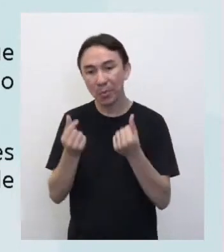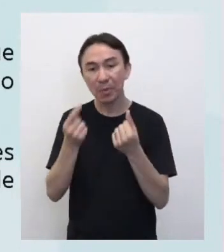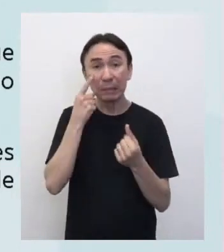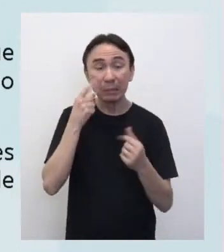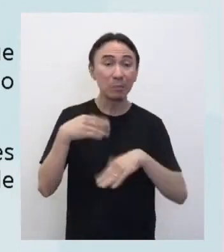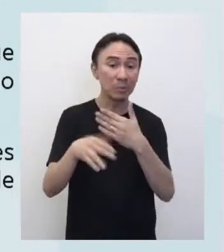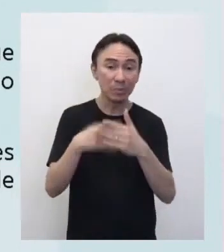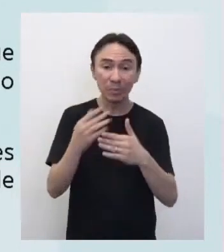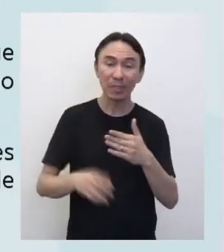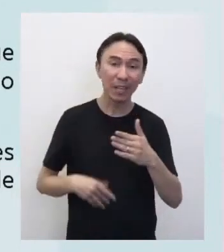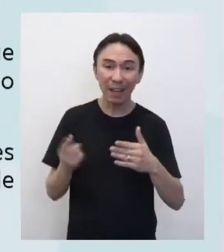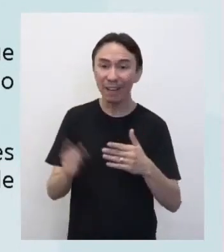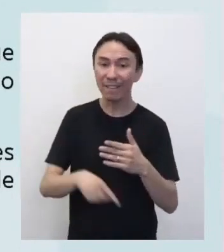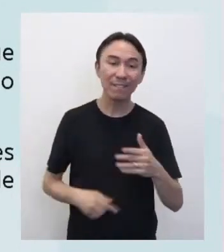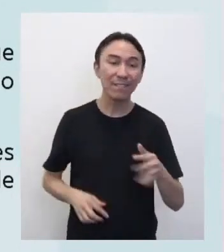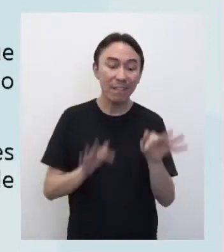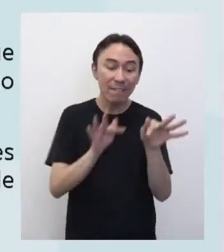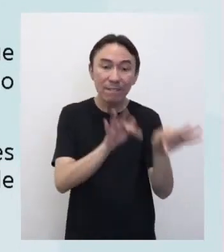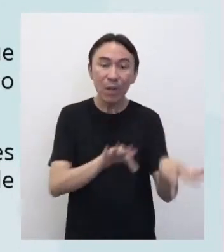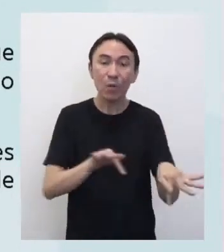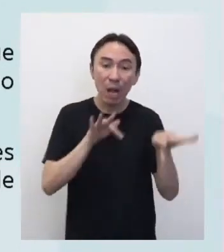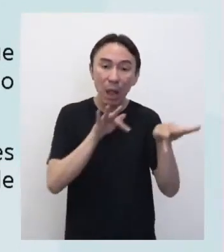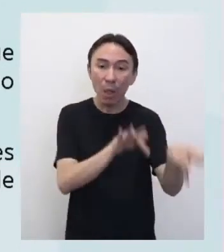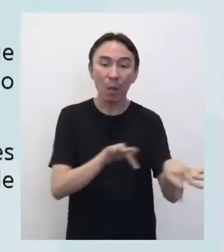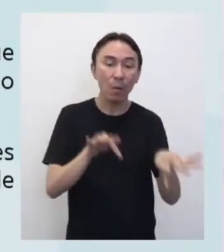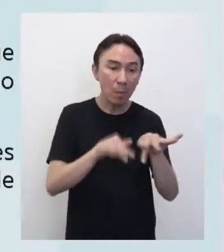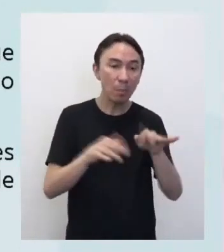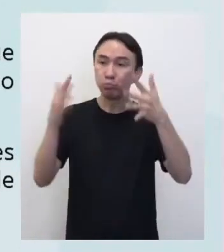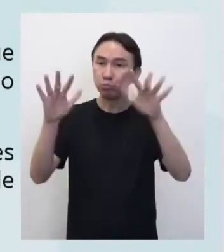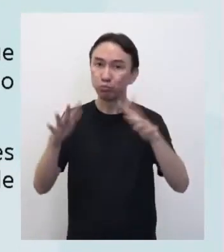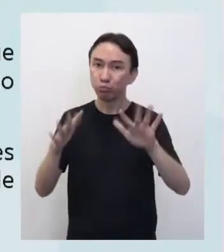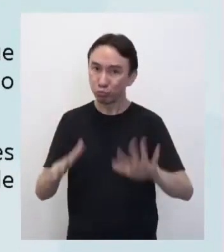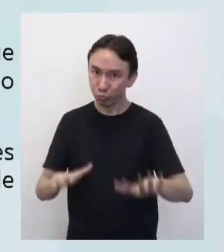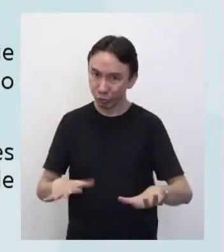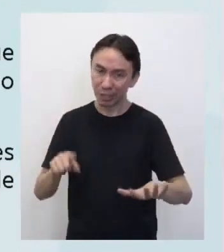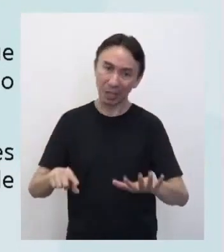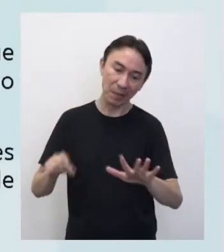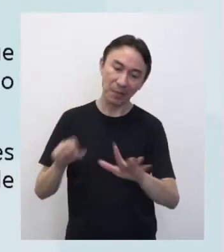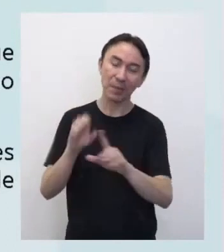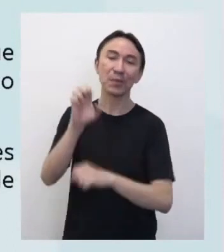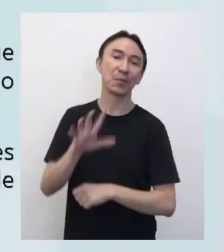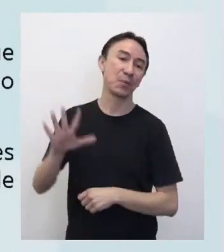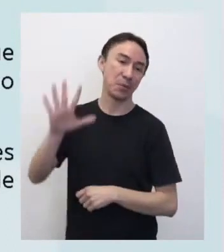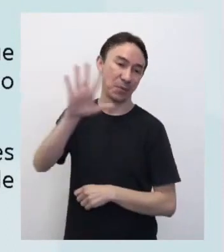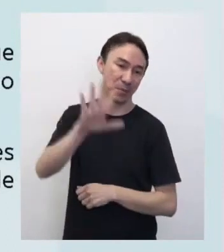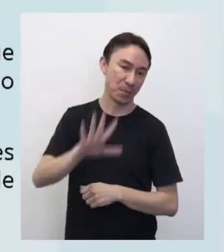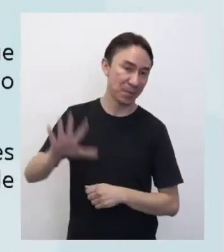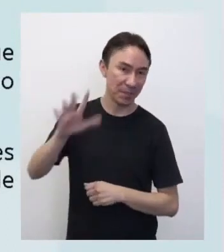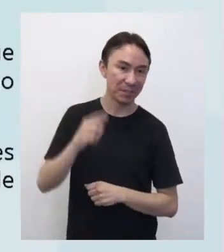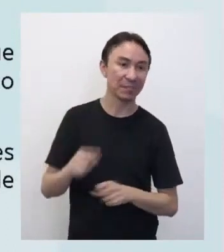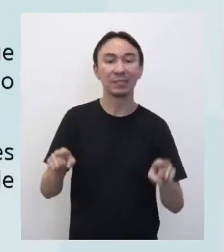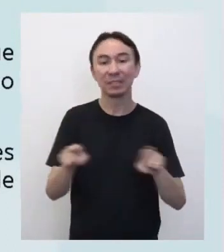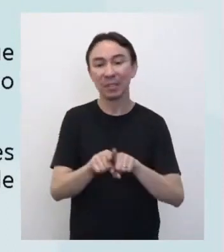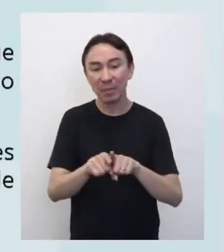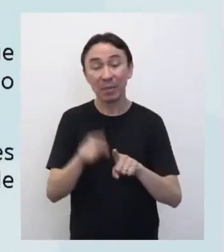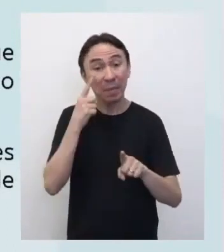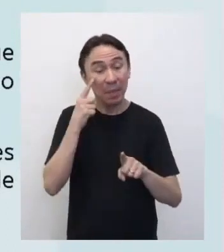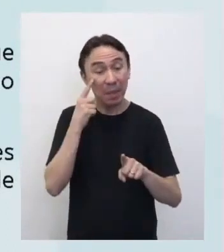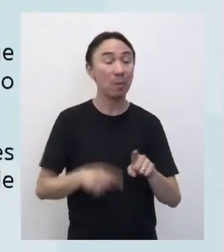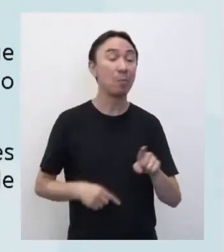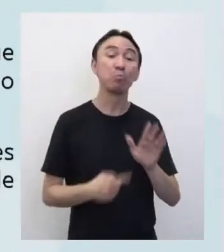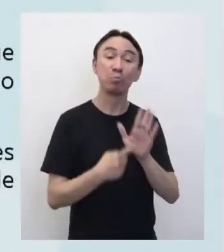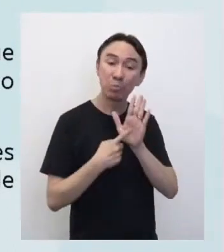declínio do feudalismo como sistema na Europa Ocidental. Apresentar os principais eventos que